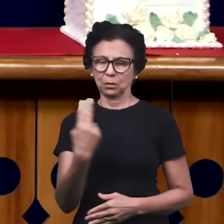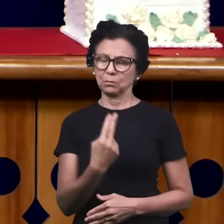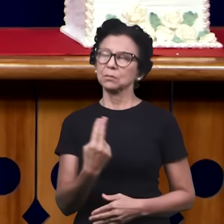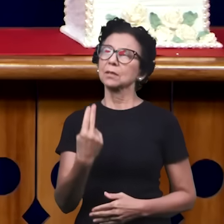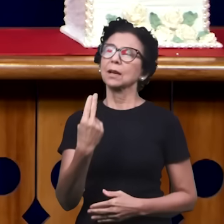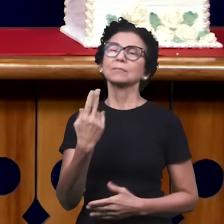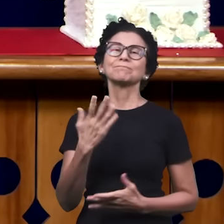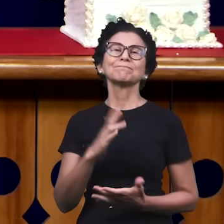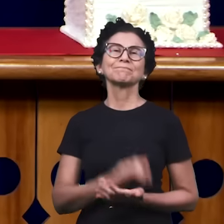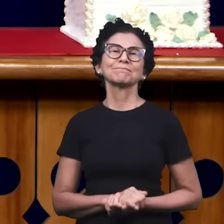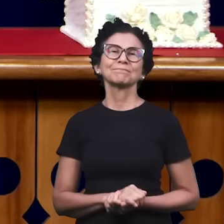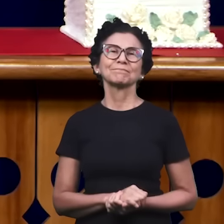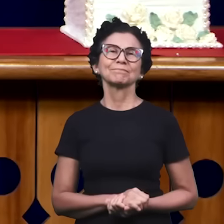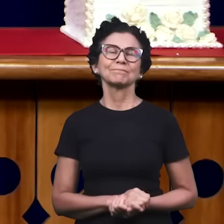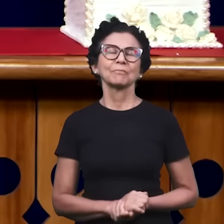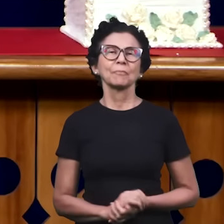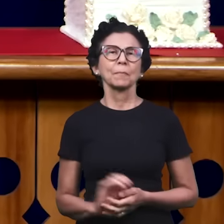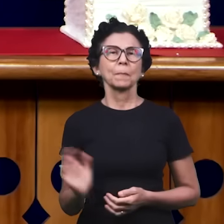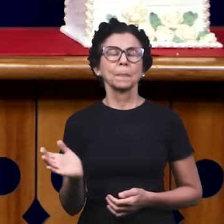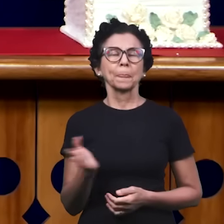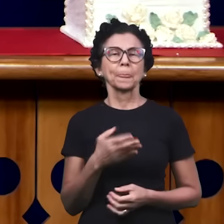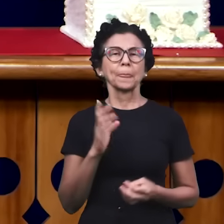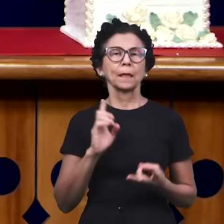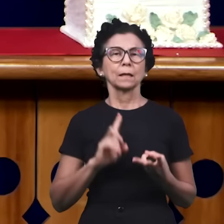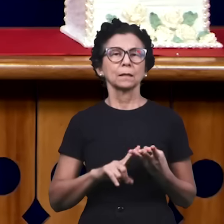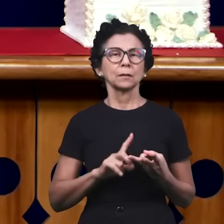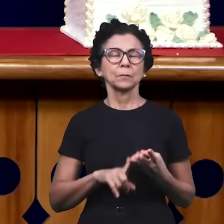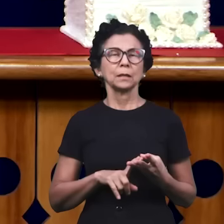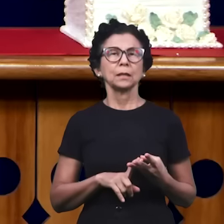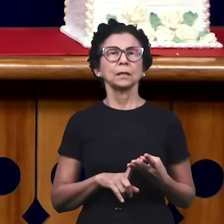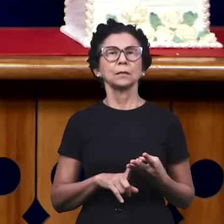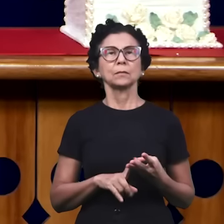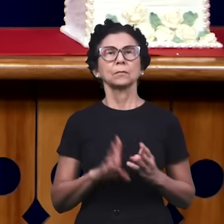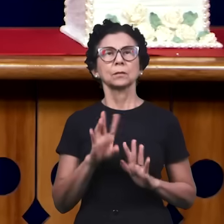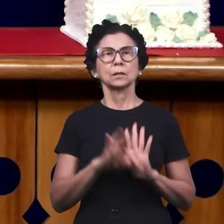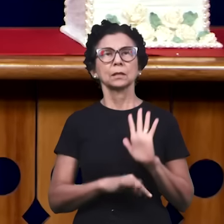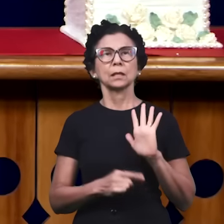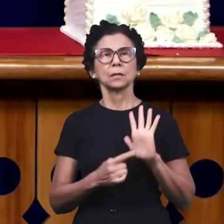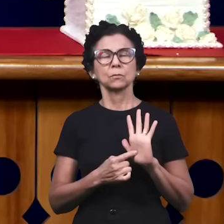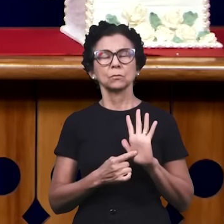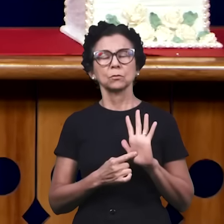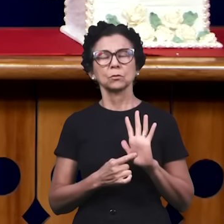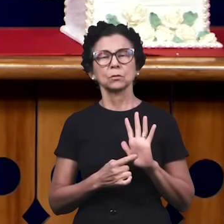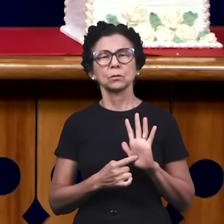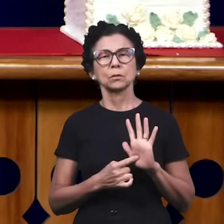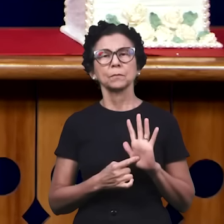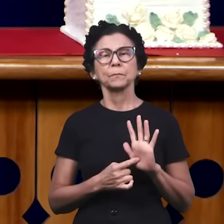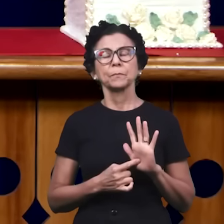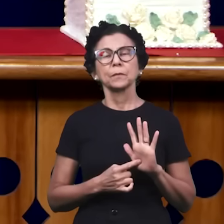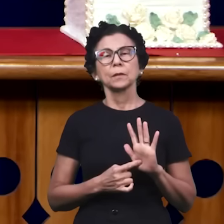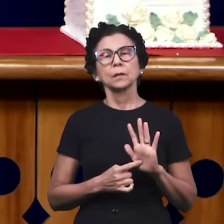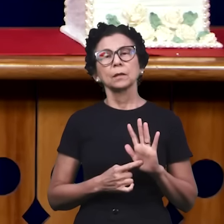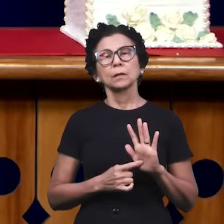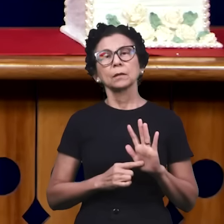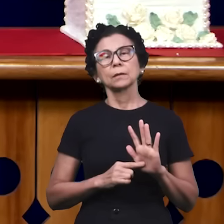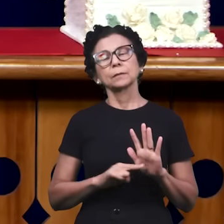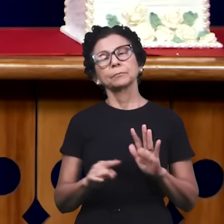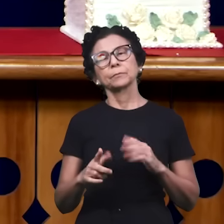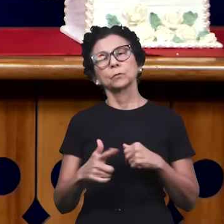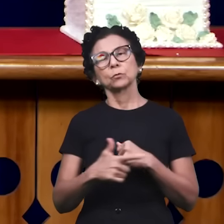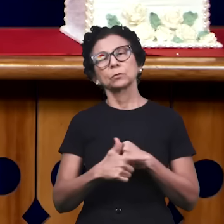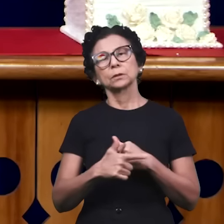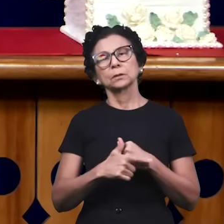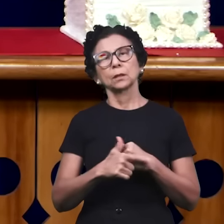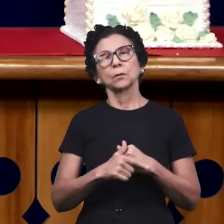nosso Deus. Outro momento que fala a palavra sobre a instrumentalidade. Essa instrumentalidade ela tem